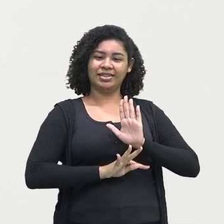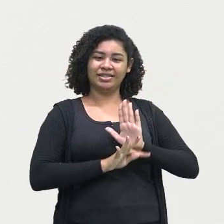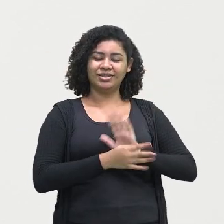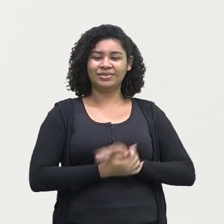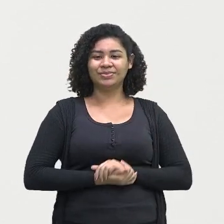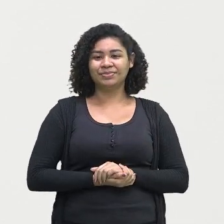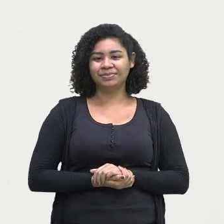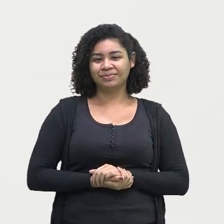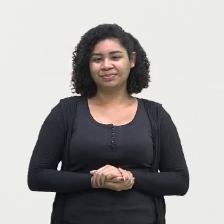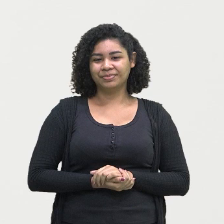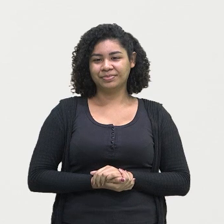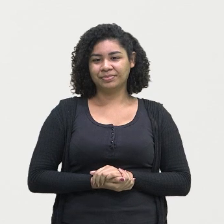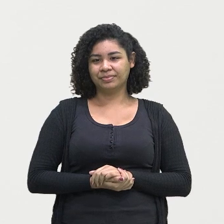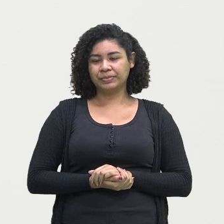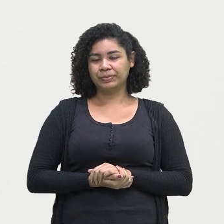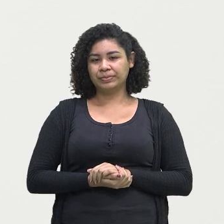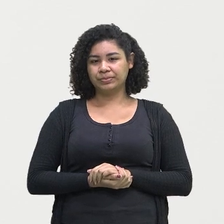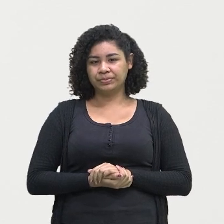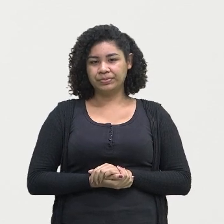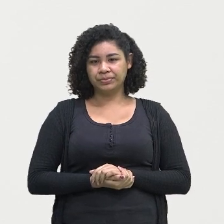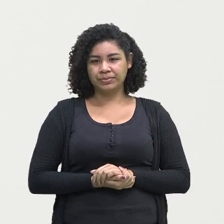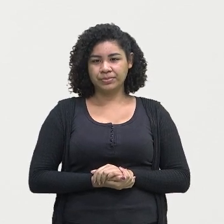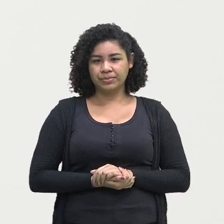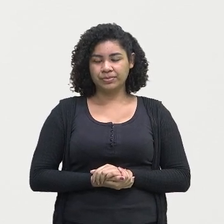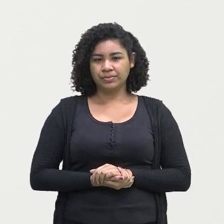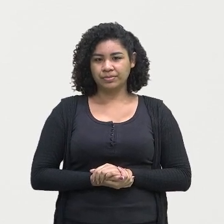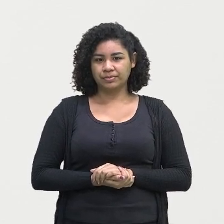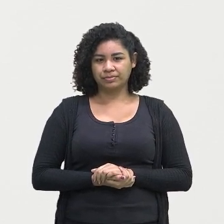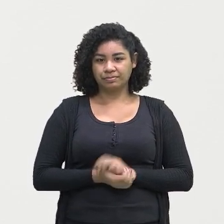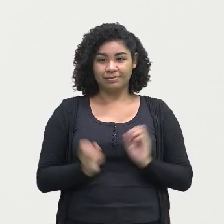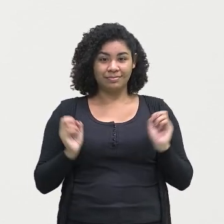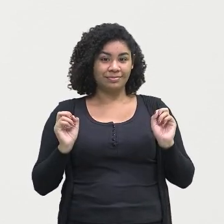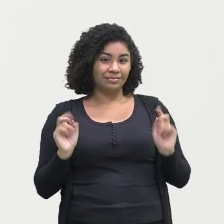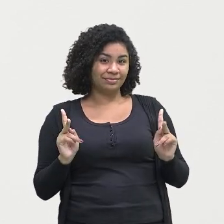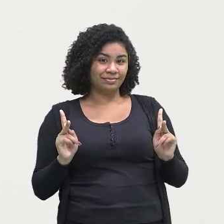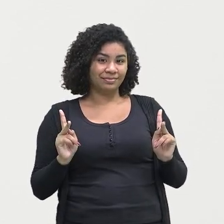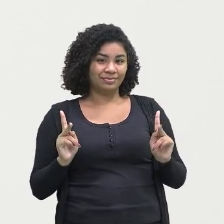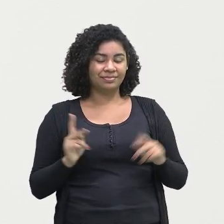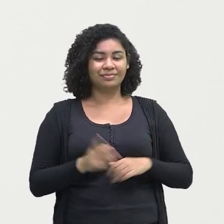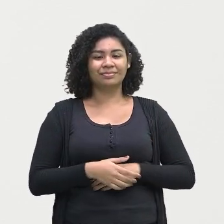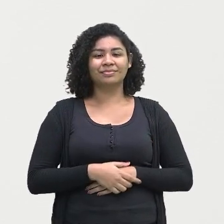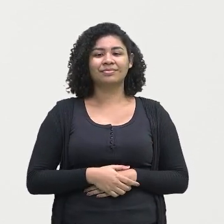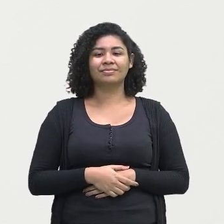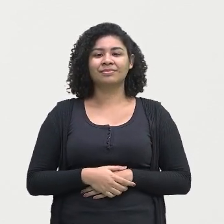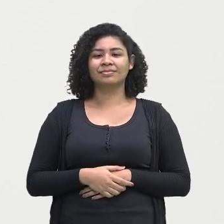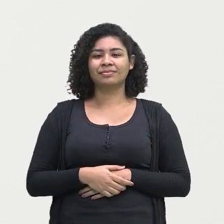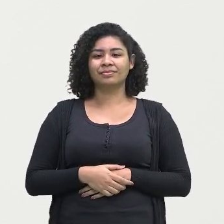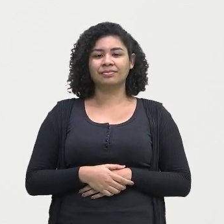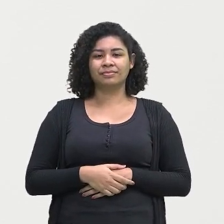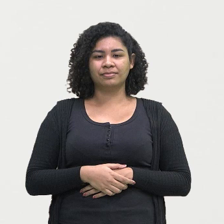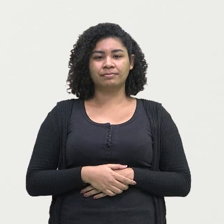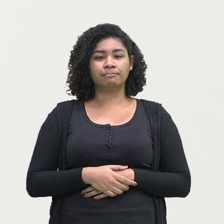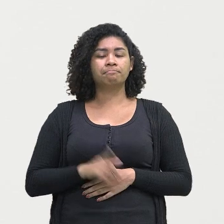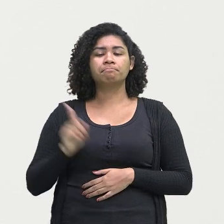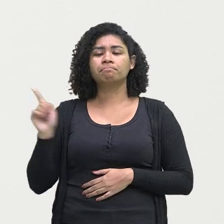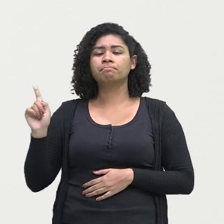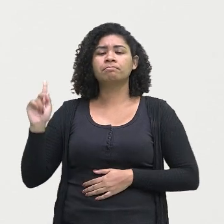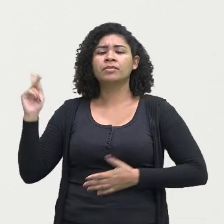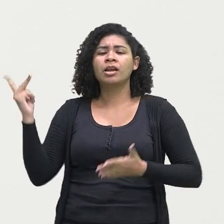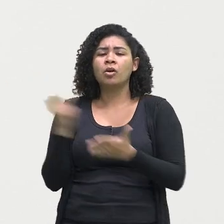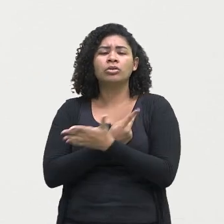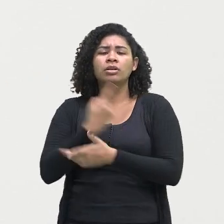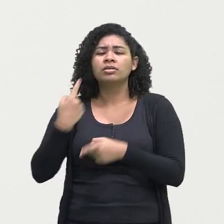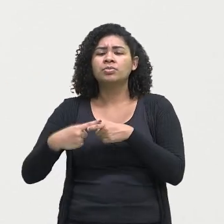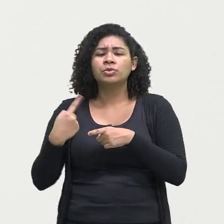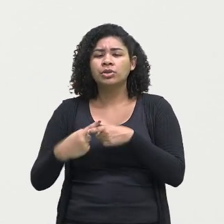Fish Odor Syndrome, ok? Let's go. Então, isso ocorre quando o corpo